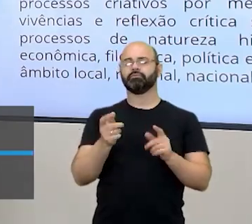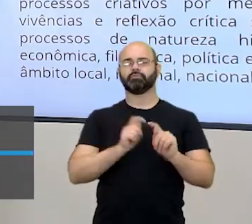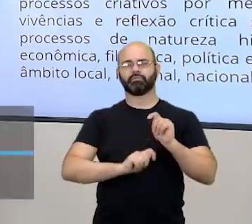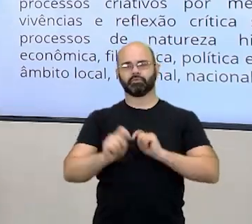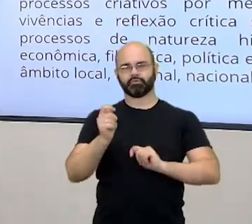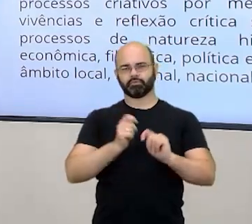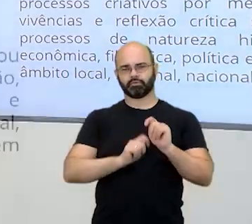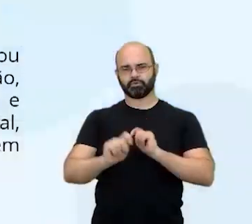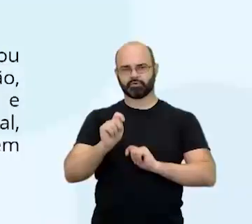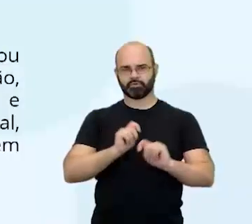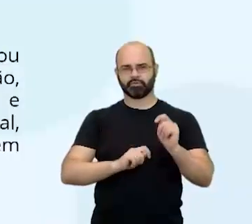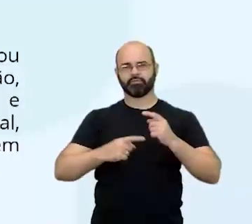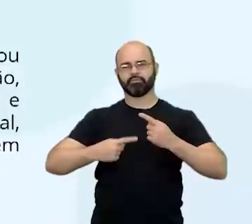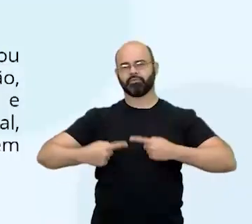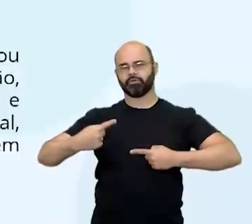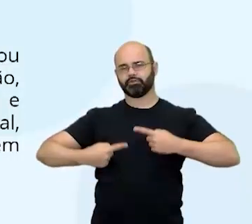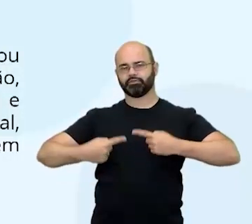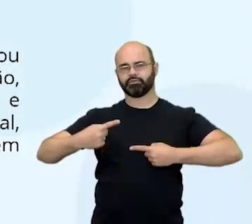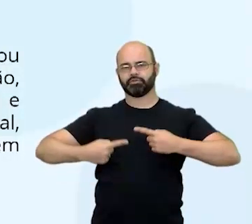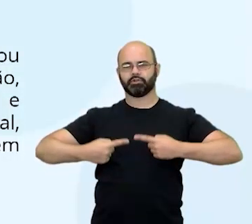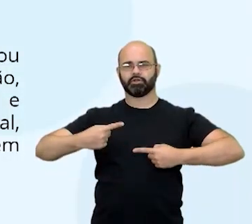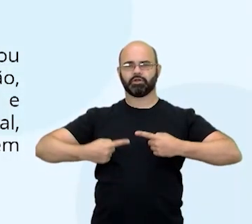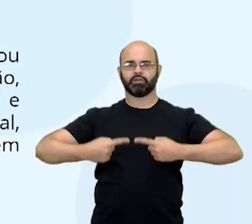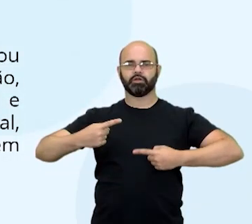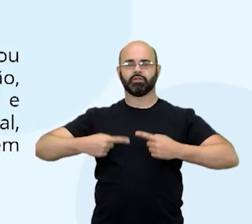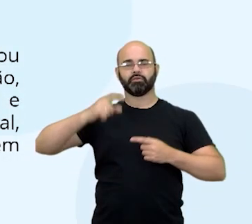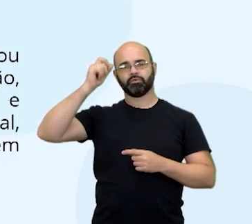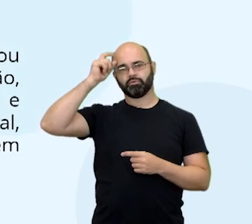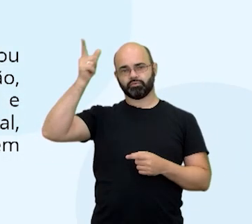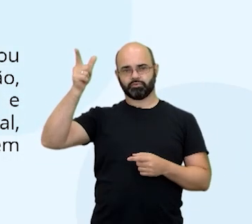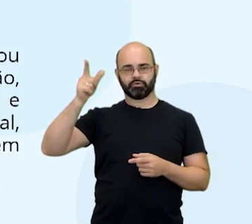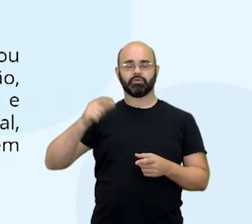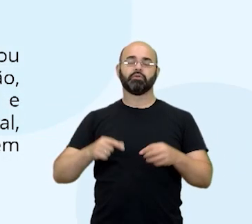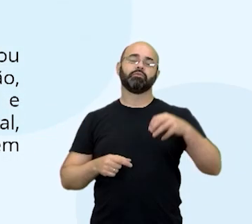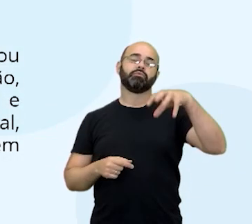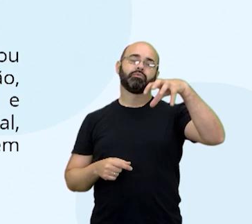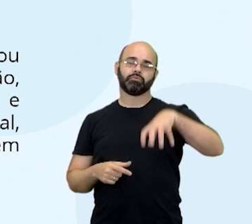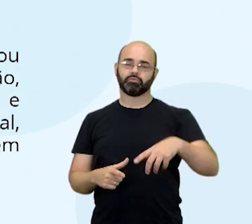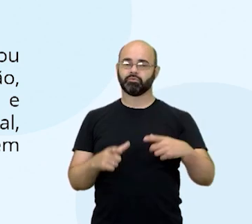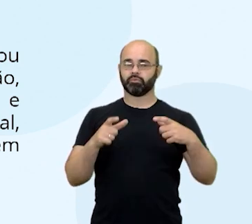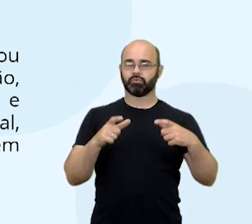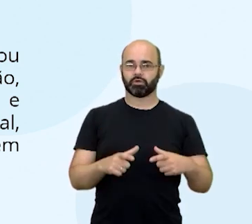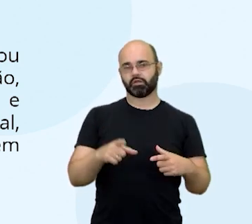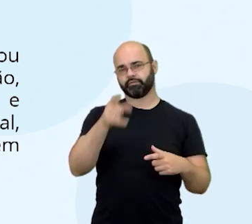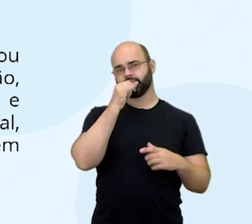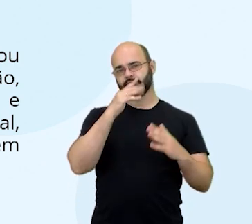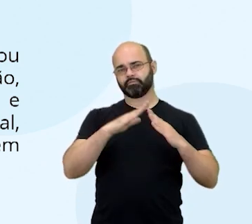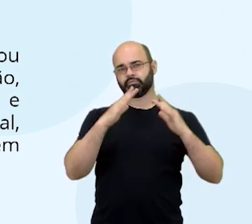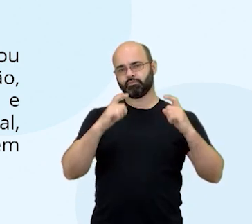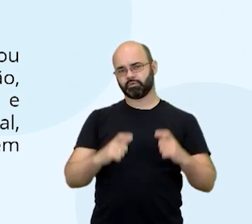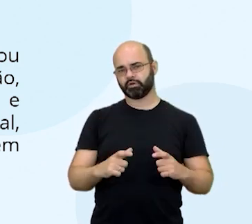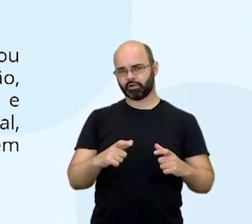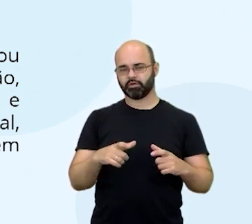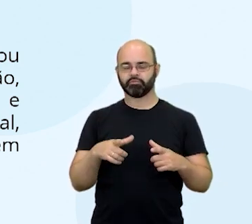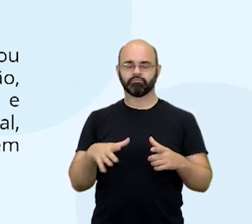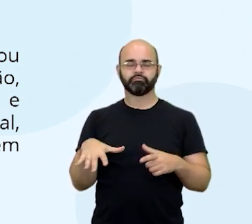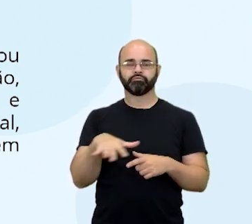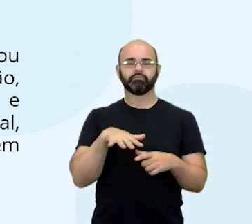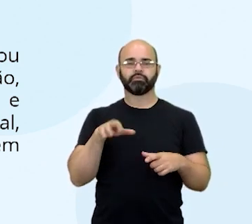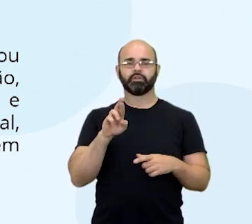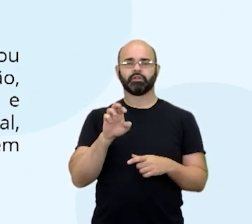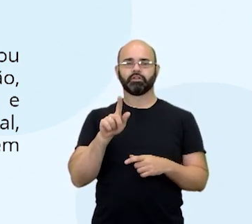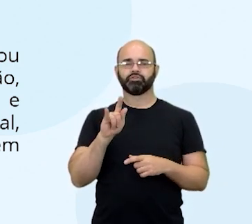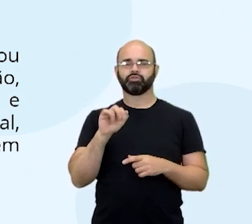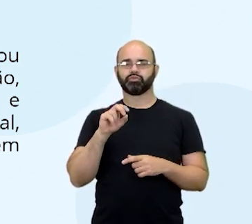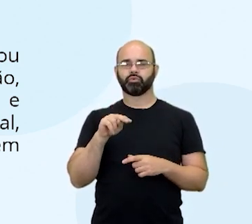filosófica, política e cultural, em âmbito local, que é a comunidade em que você mora, regional, a gente está falando